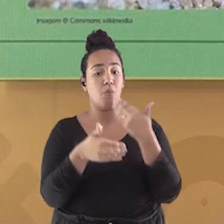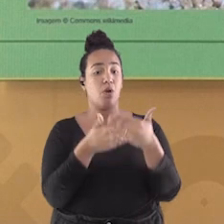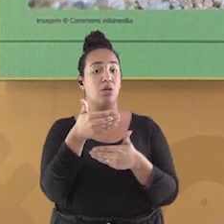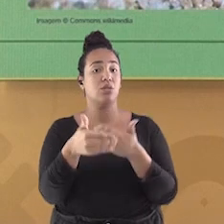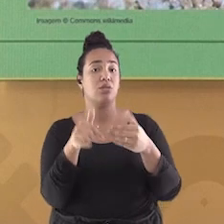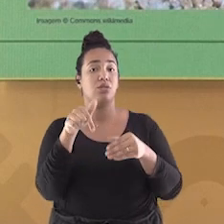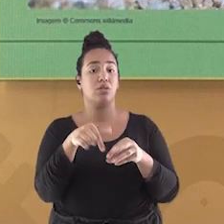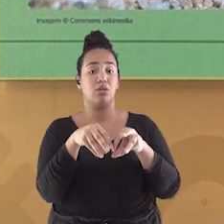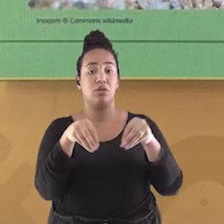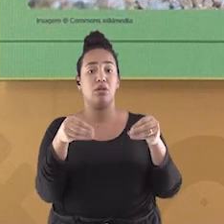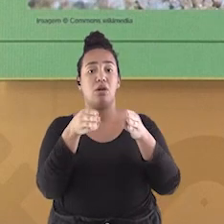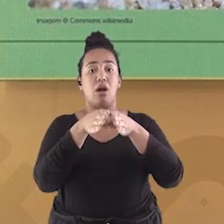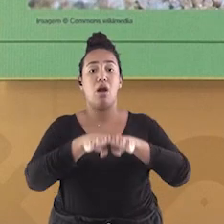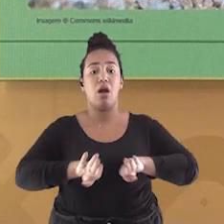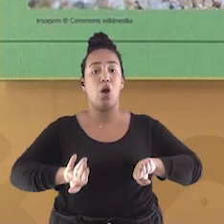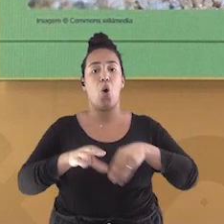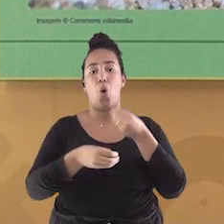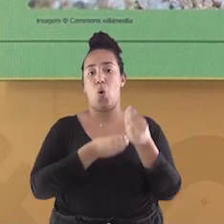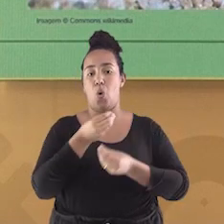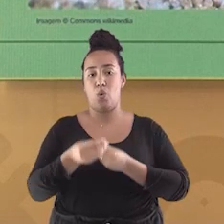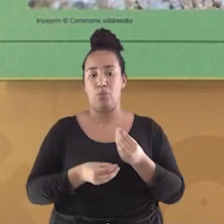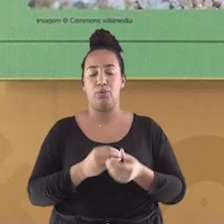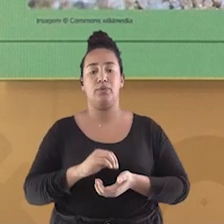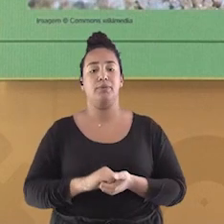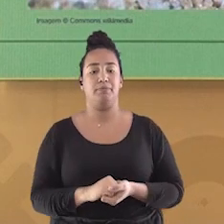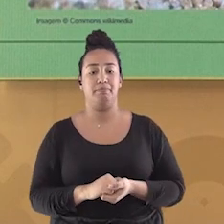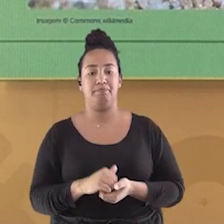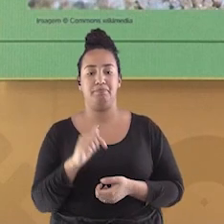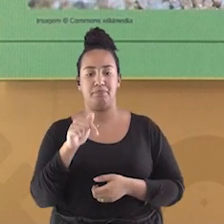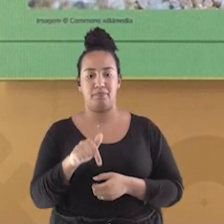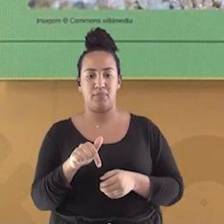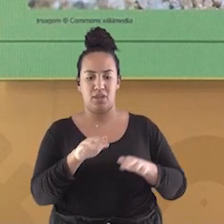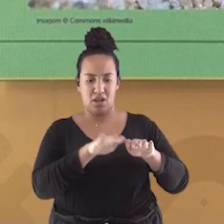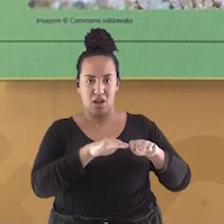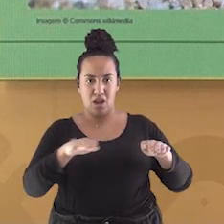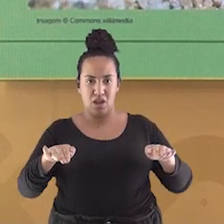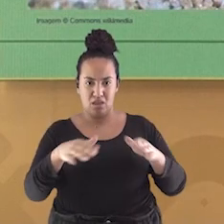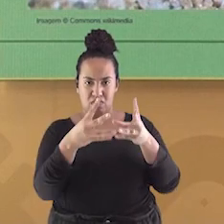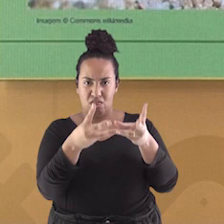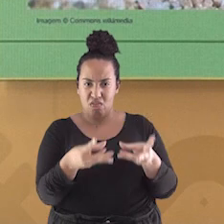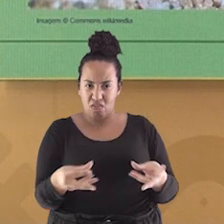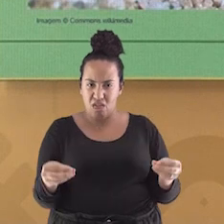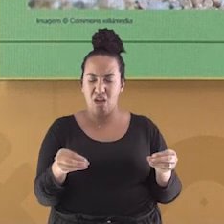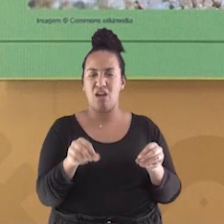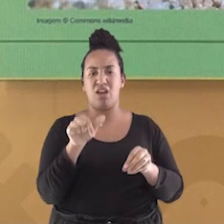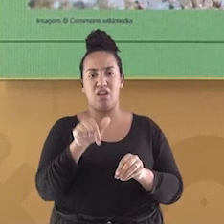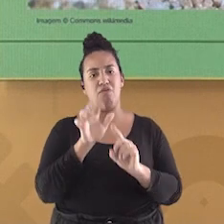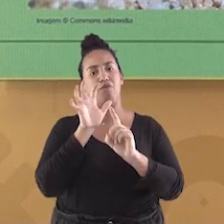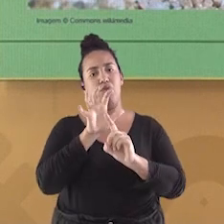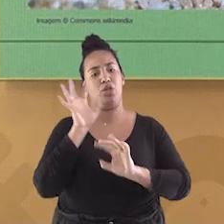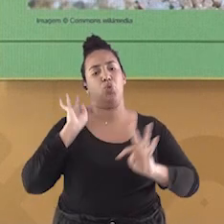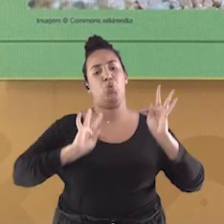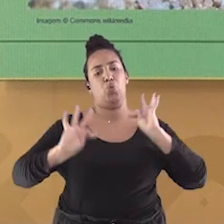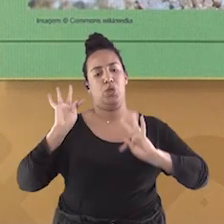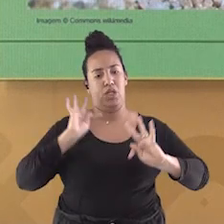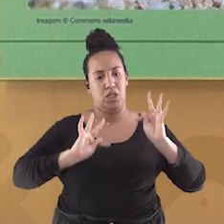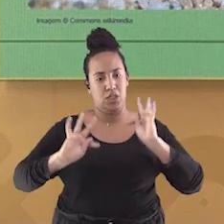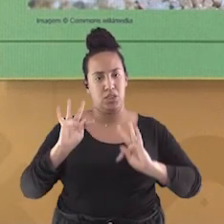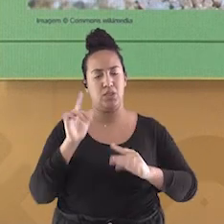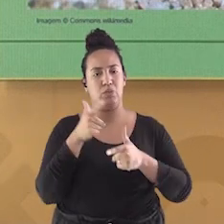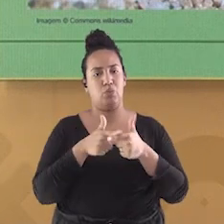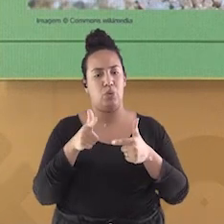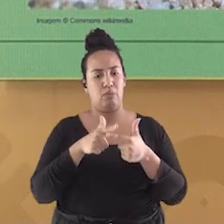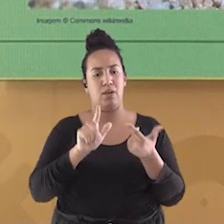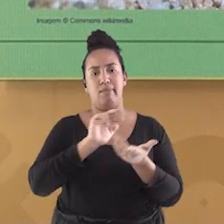erosão causado pelo avanço do mar, destruindo calçadas, afetando o turismo na região, entre